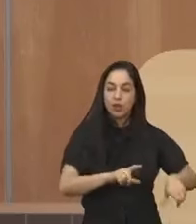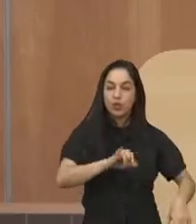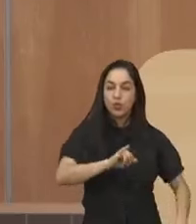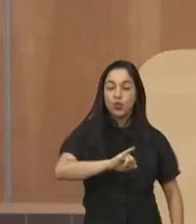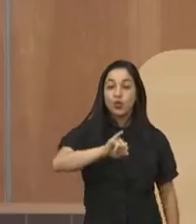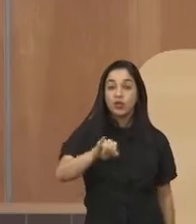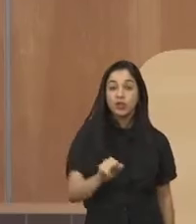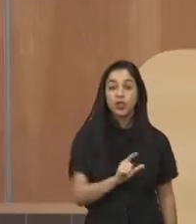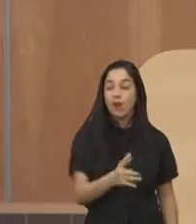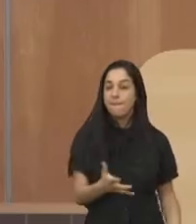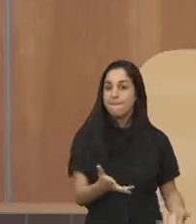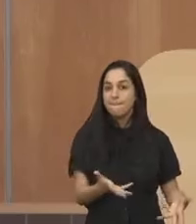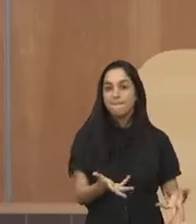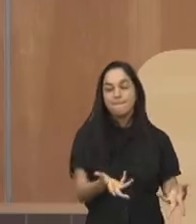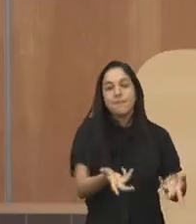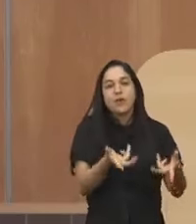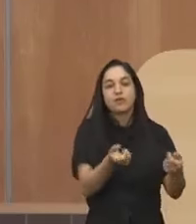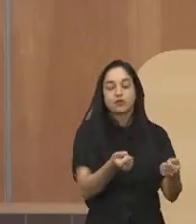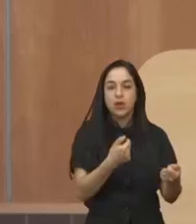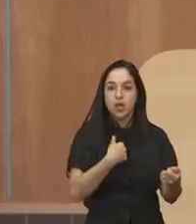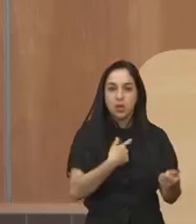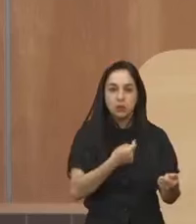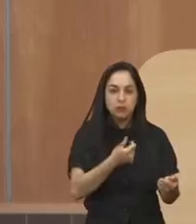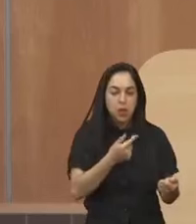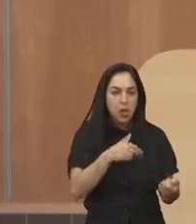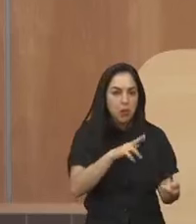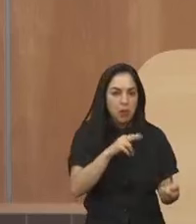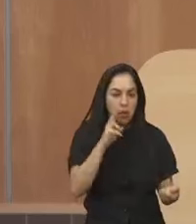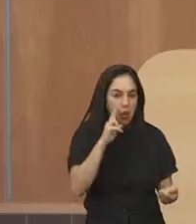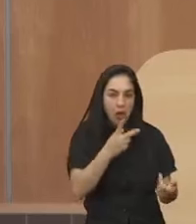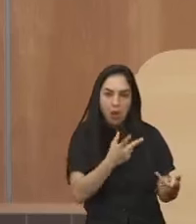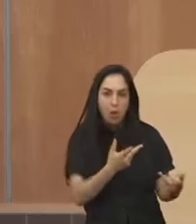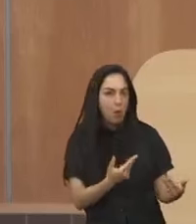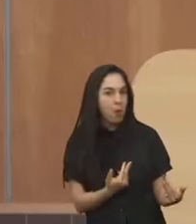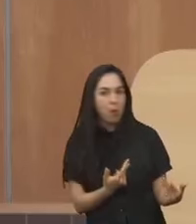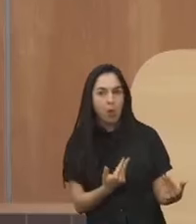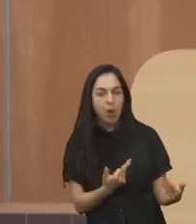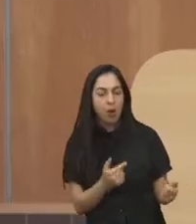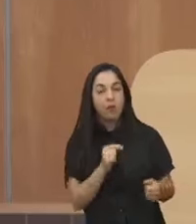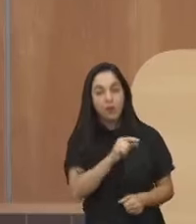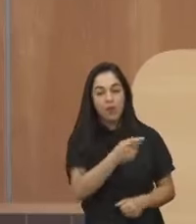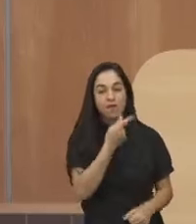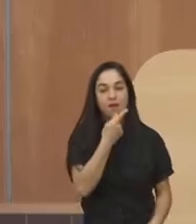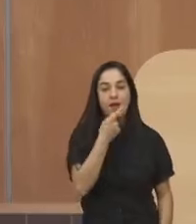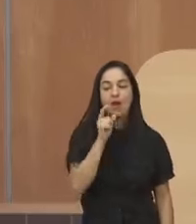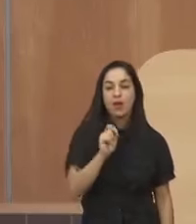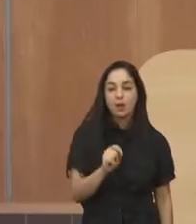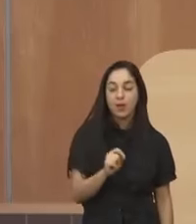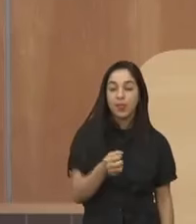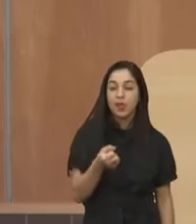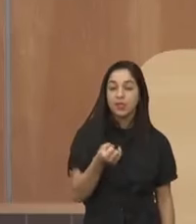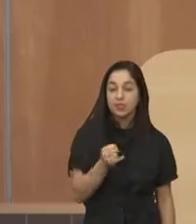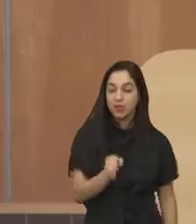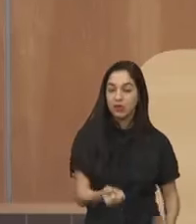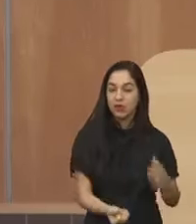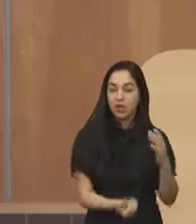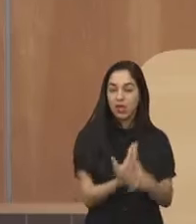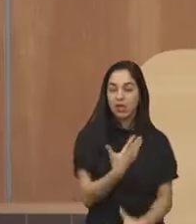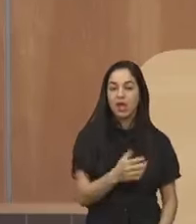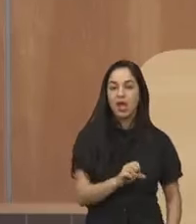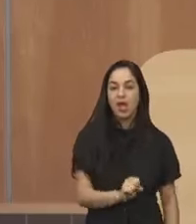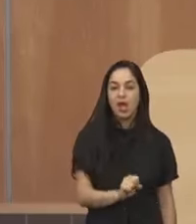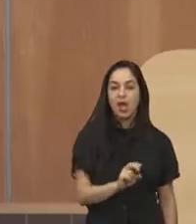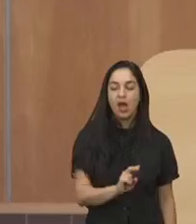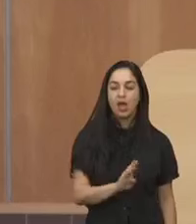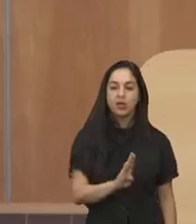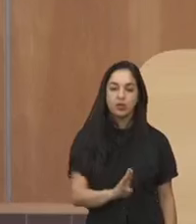é ímpar, poucas vezes eu vi algo assim sendo feito. E eles me garantiram, me deram a palavra, que se for criada a subprefeitura lá,